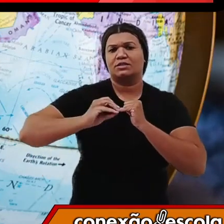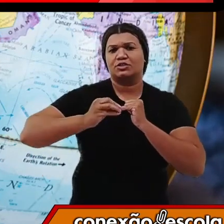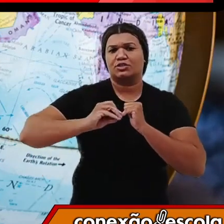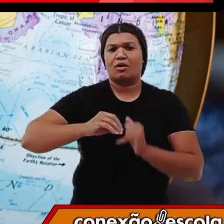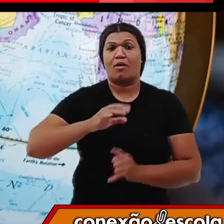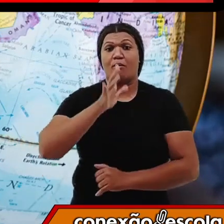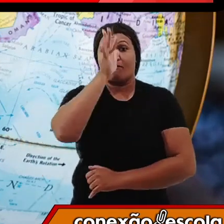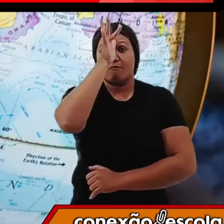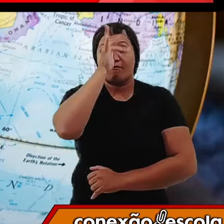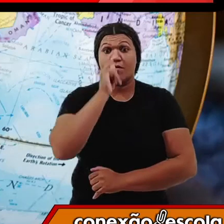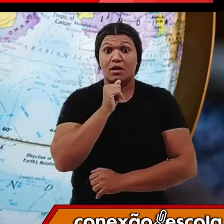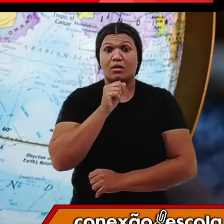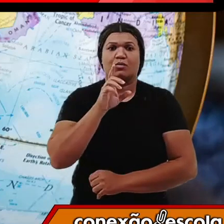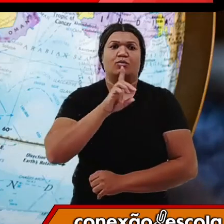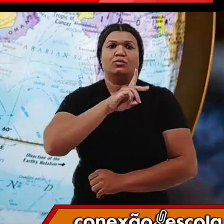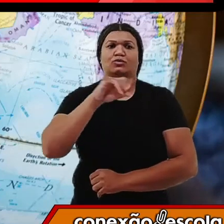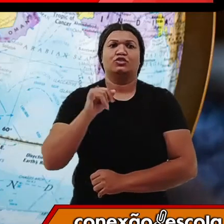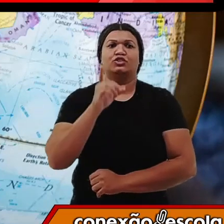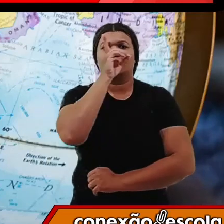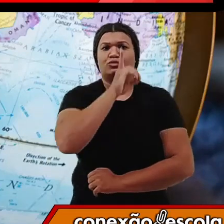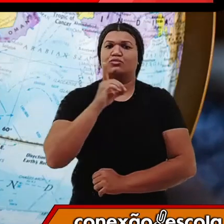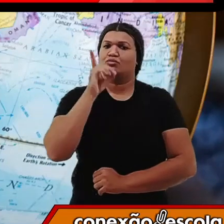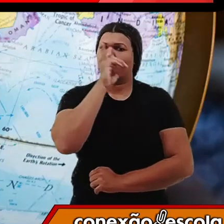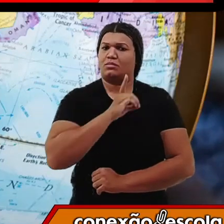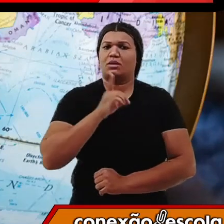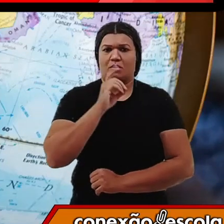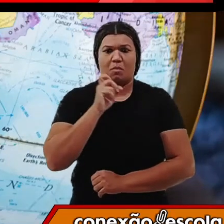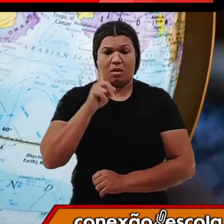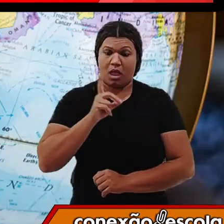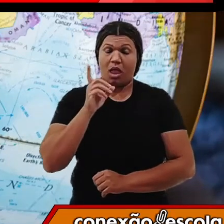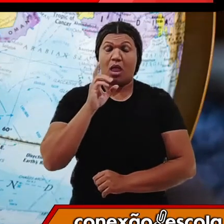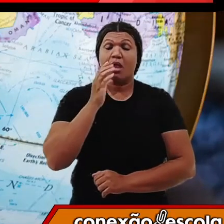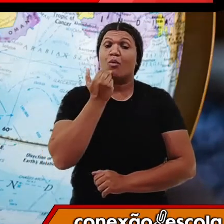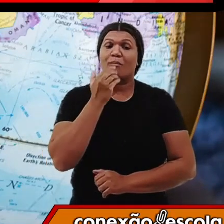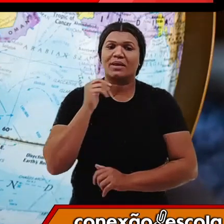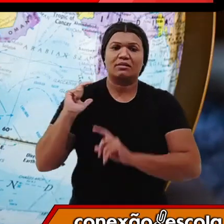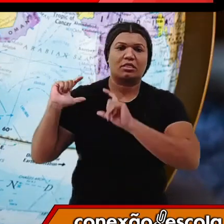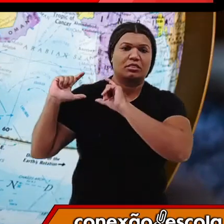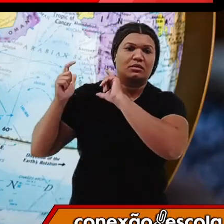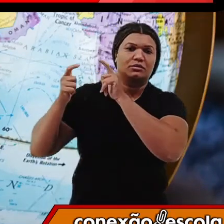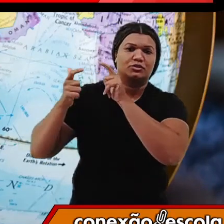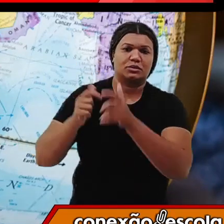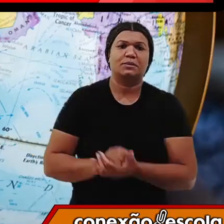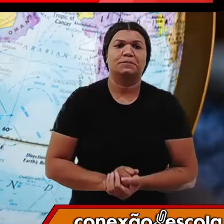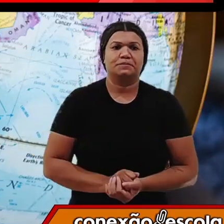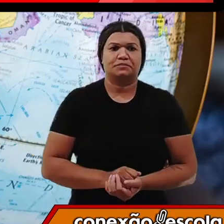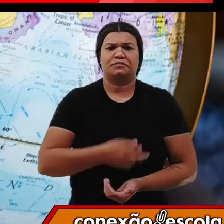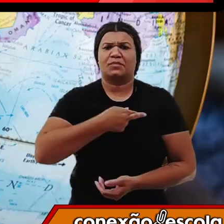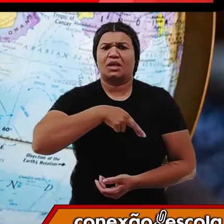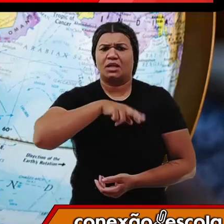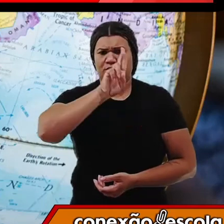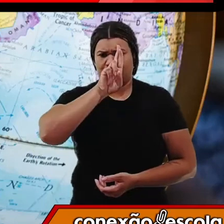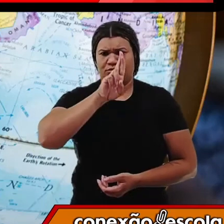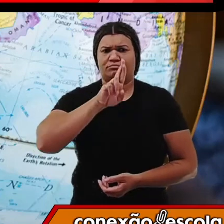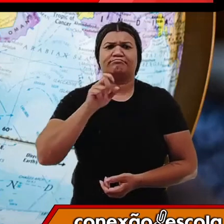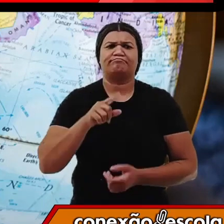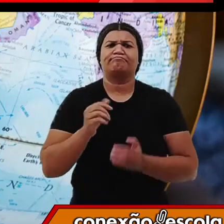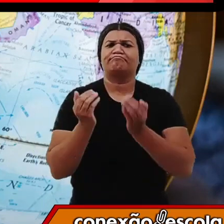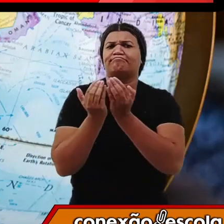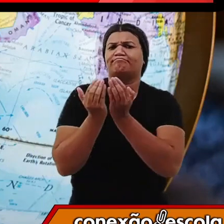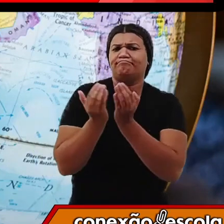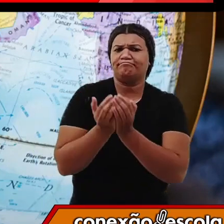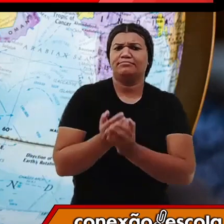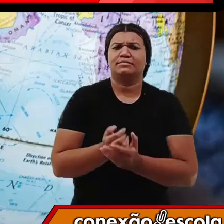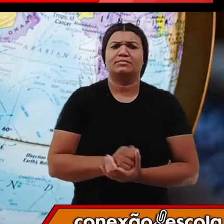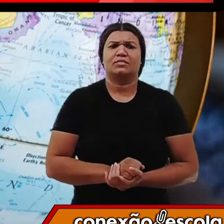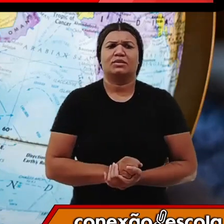frango aos domingos. Então essa seria a nossa comida típica. A nossa religião seria o cristianismo, o nosso idioma seria o